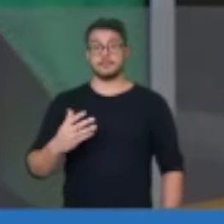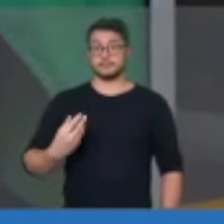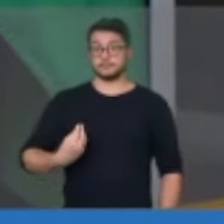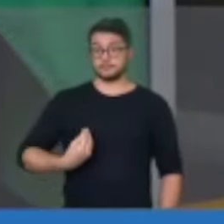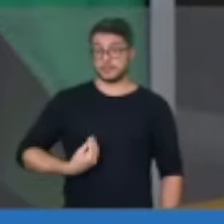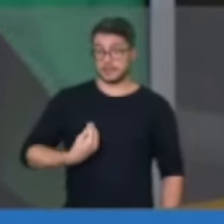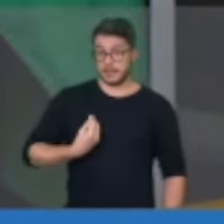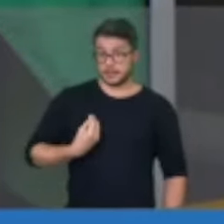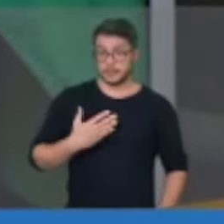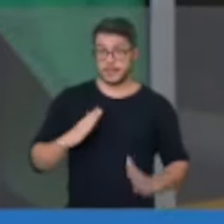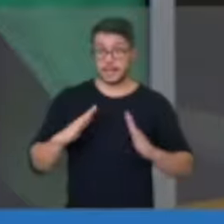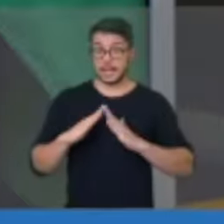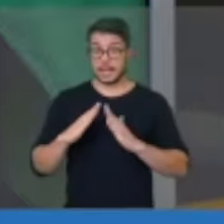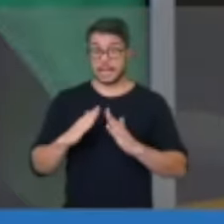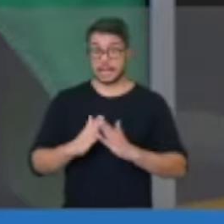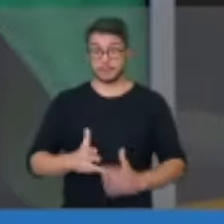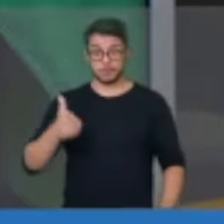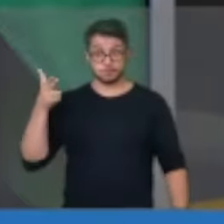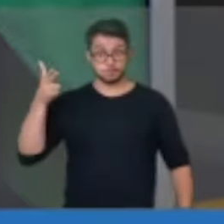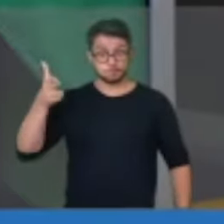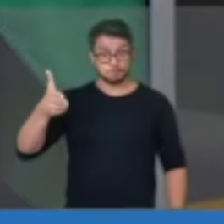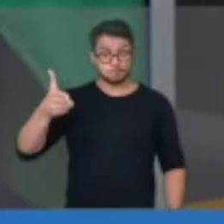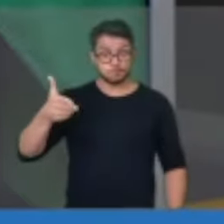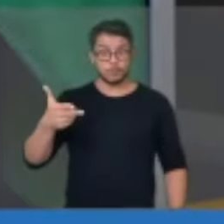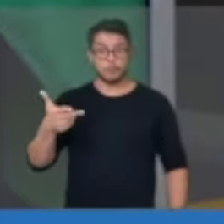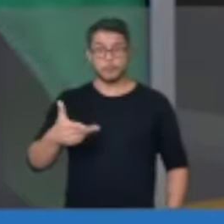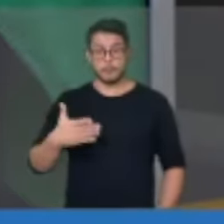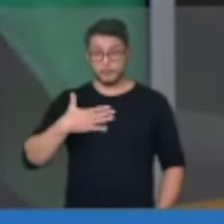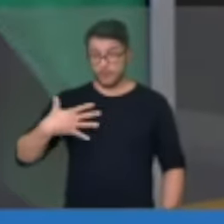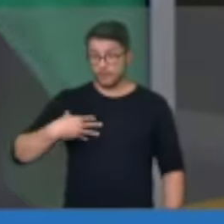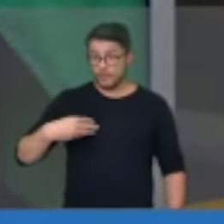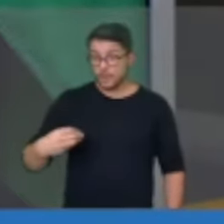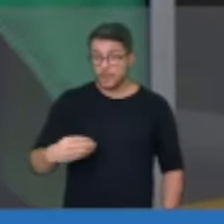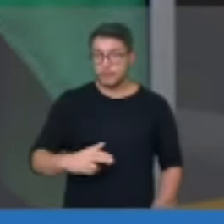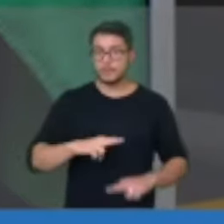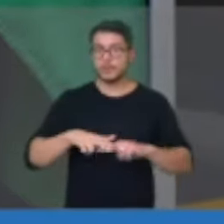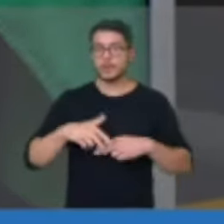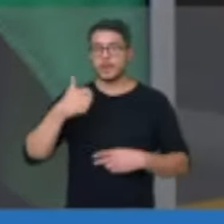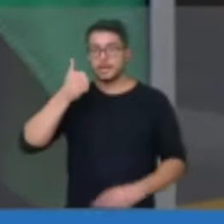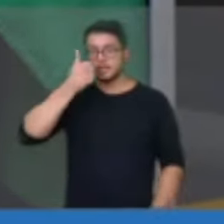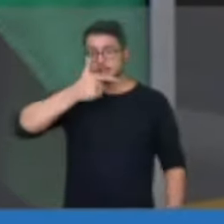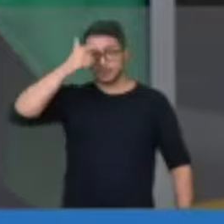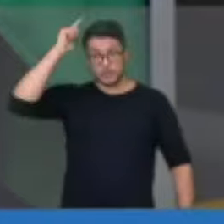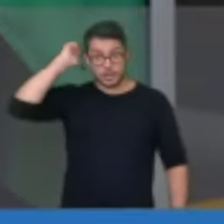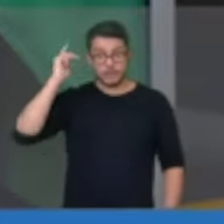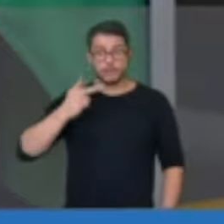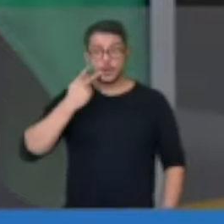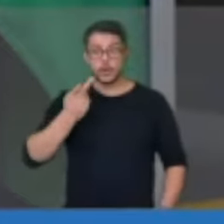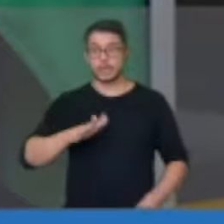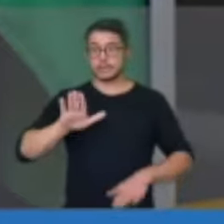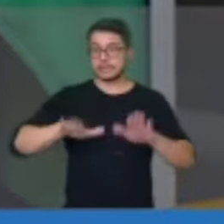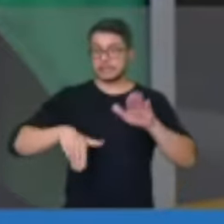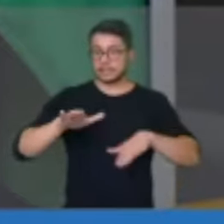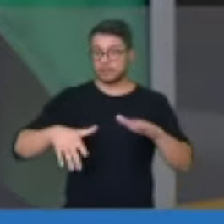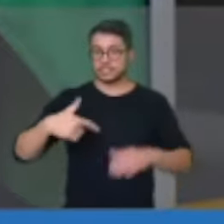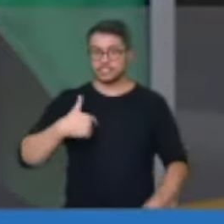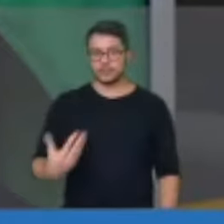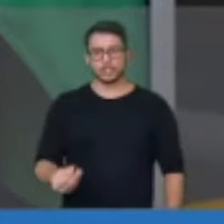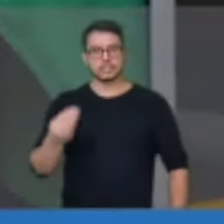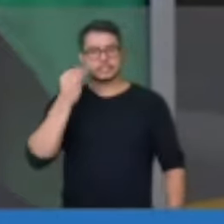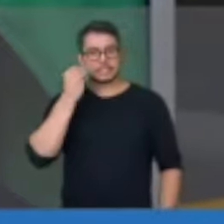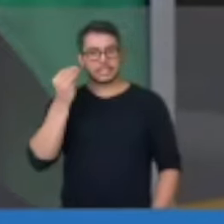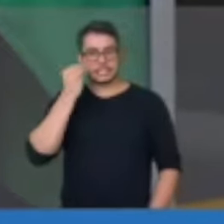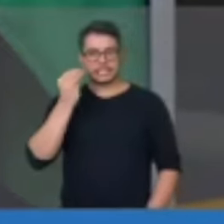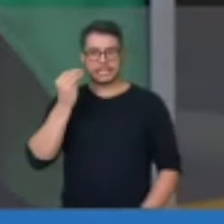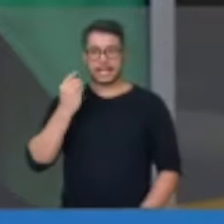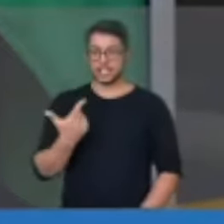meu filho, porque, de acordo com Alexandre de Moraes, eu estaria cogitando a provável hipótese de desviar a emenda para um